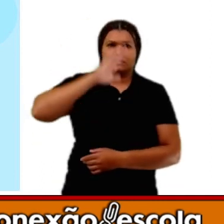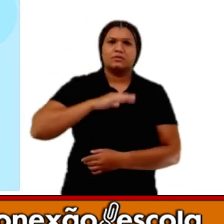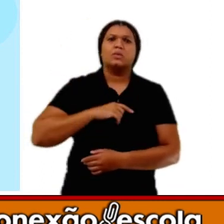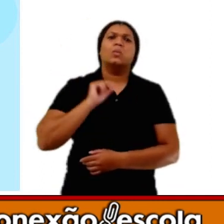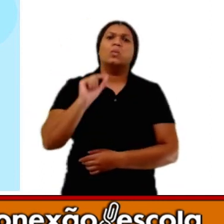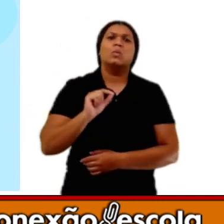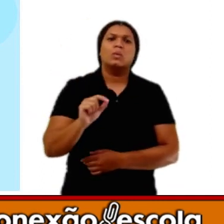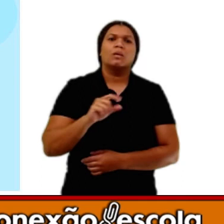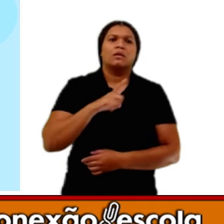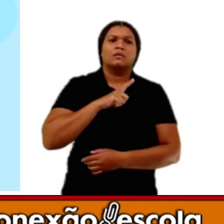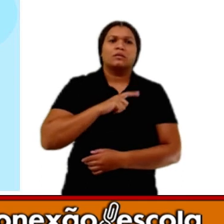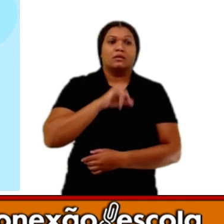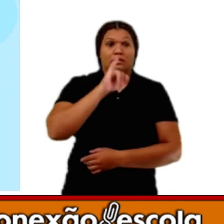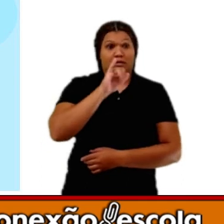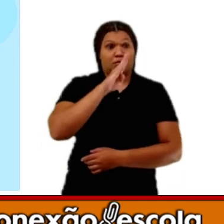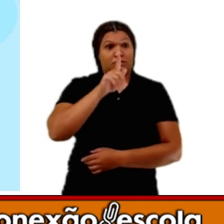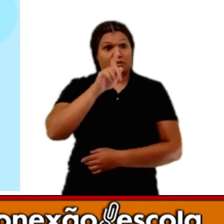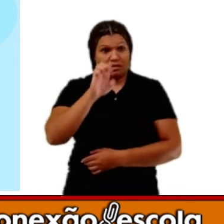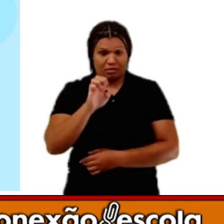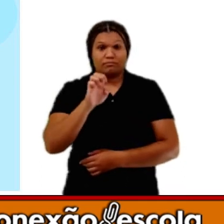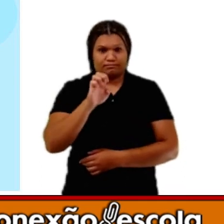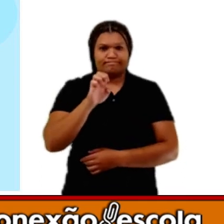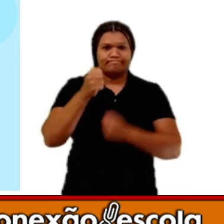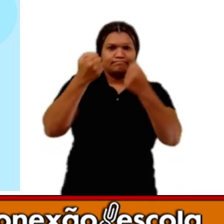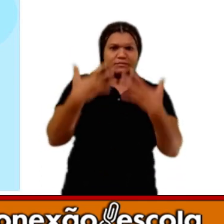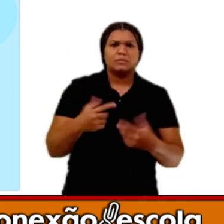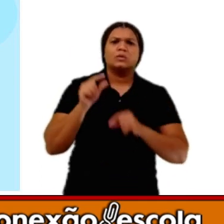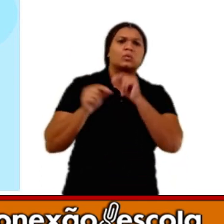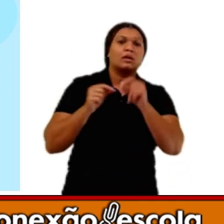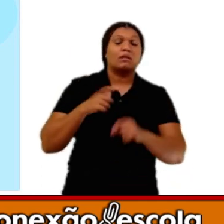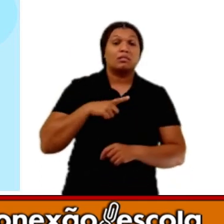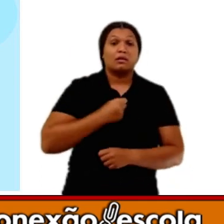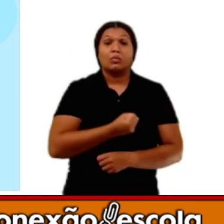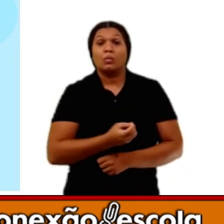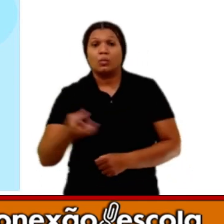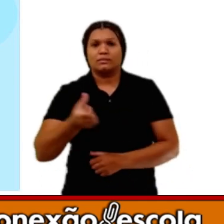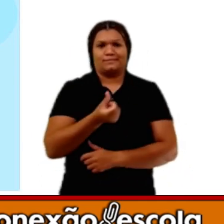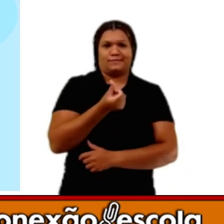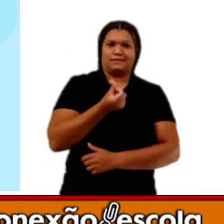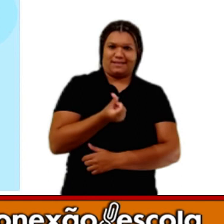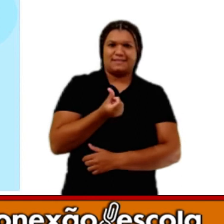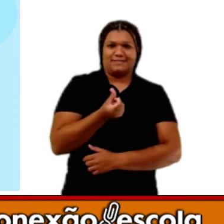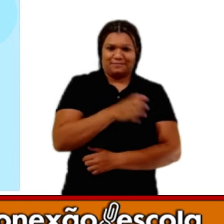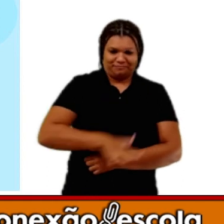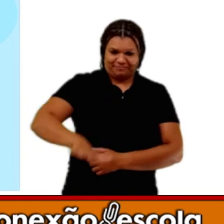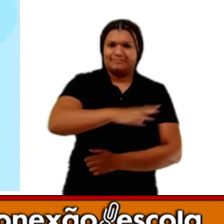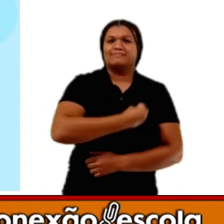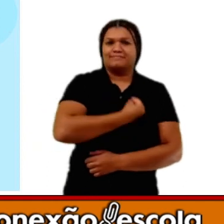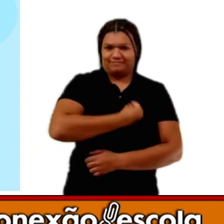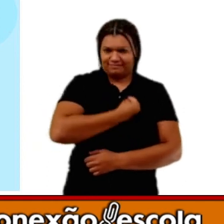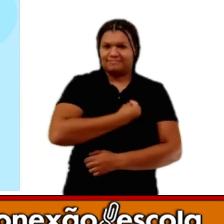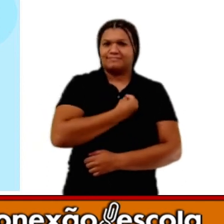Instituto Brasileiro de Geografia e Estatística, é composto por 6 biomas. E esses